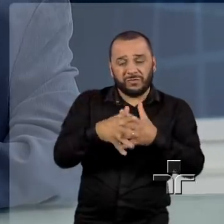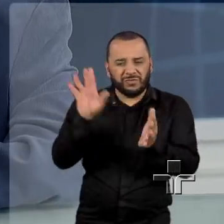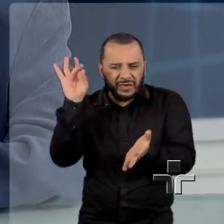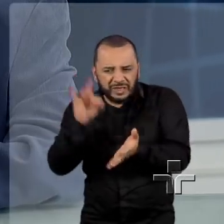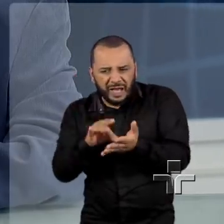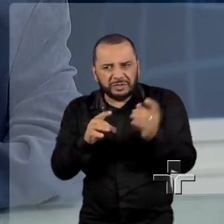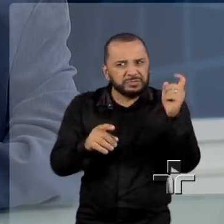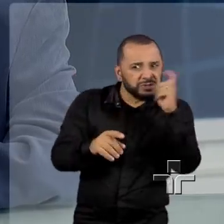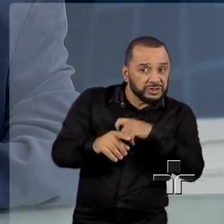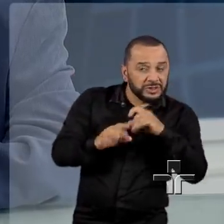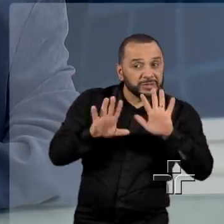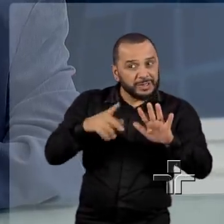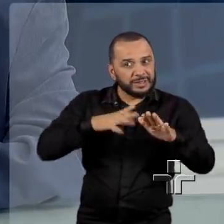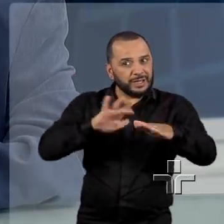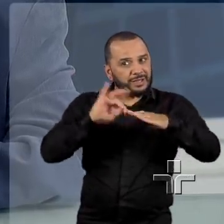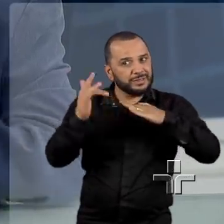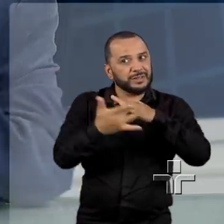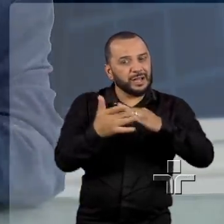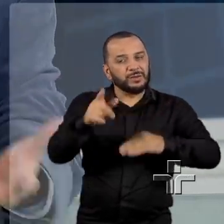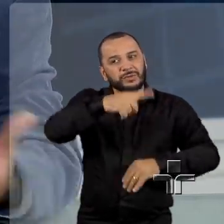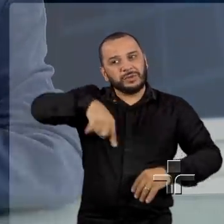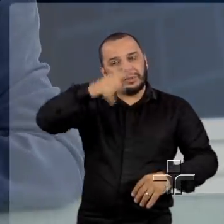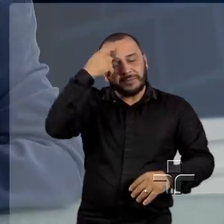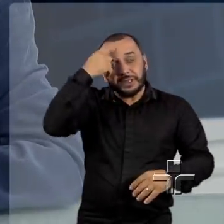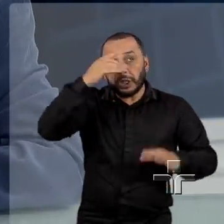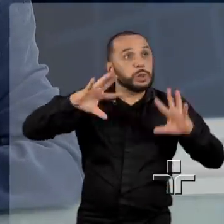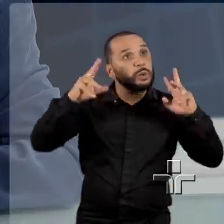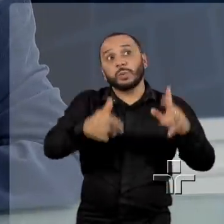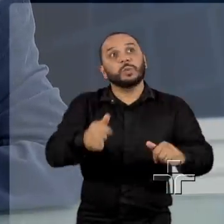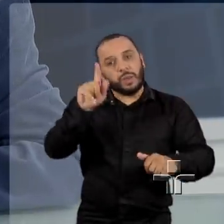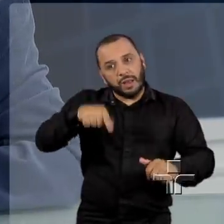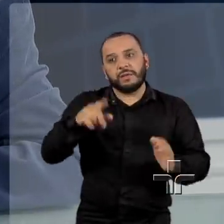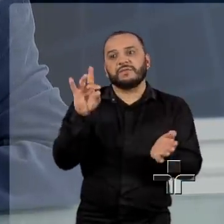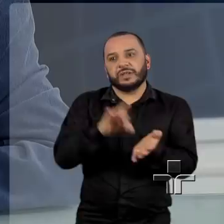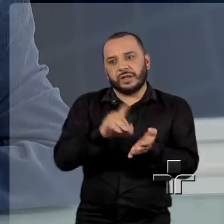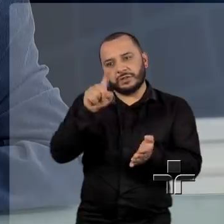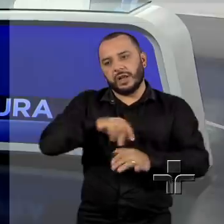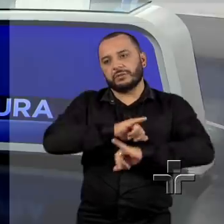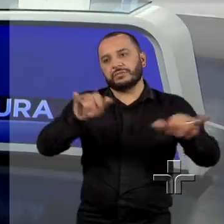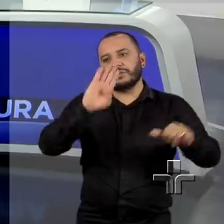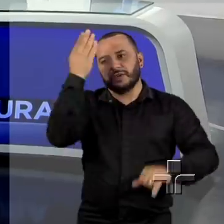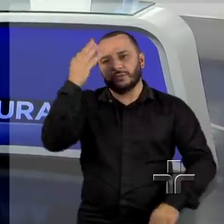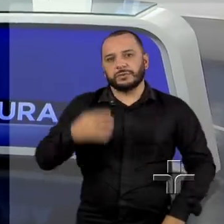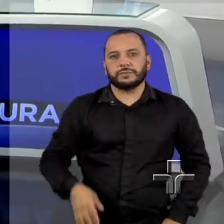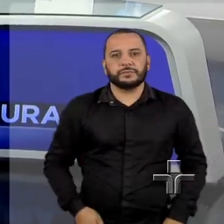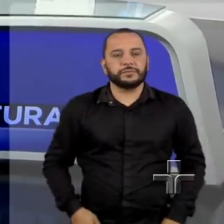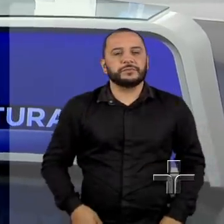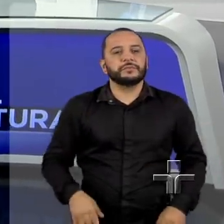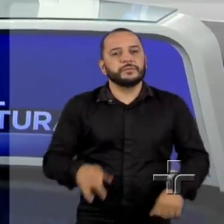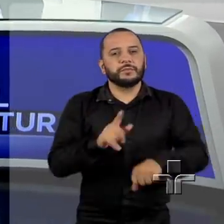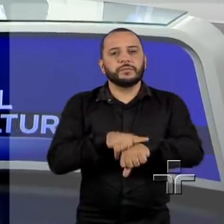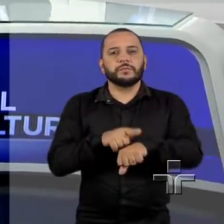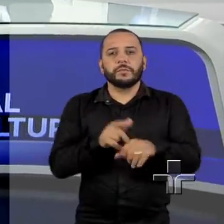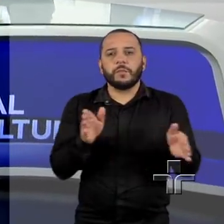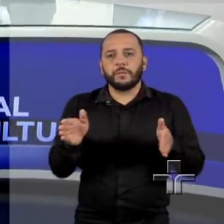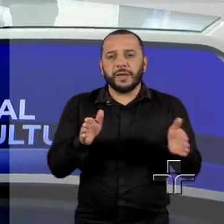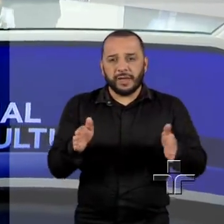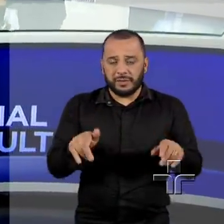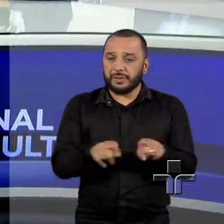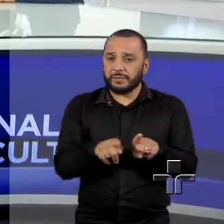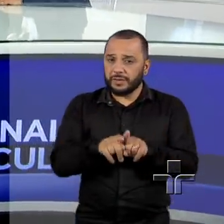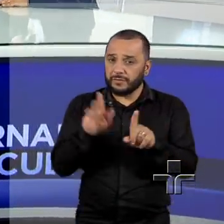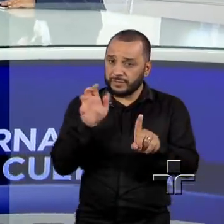mídias sociais a gente tem uma tendência a achar que tudo é verdade. Daí, fake news. E o momento atual também, né, Karnal, influencia